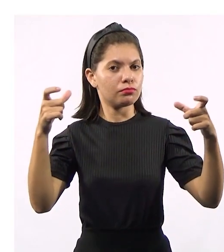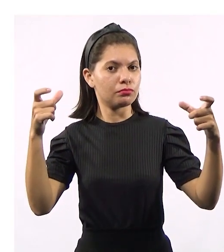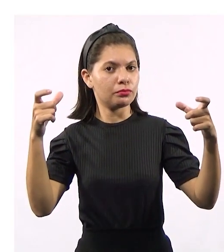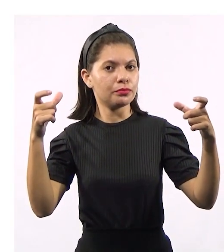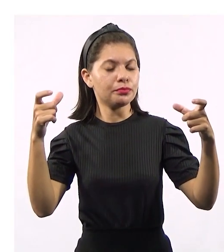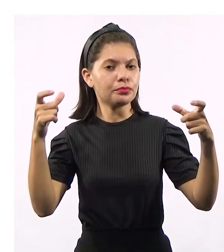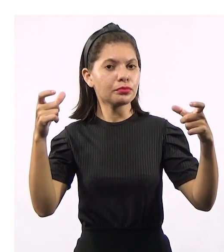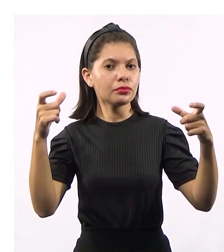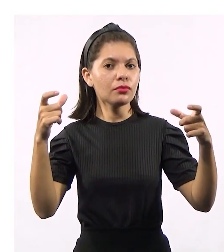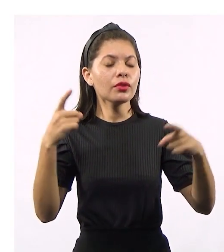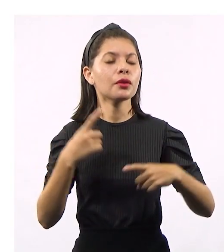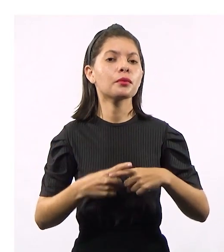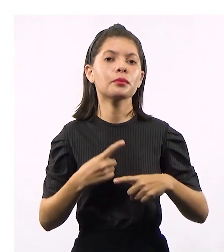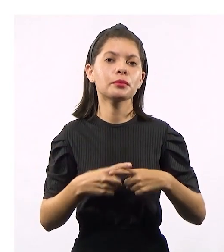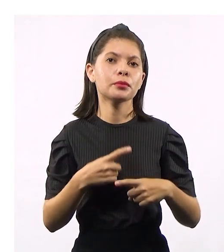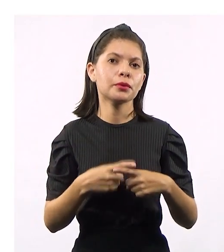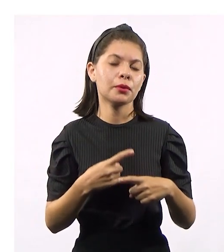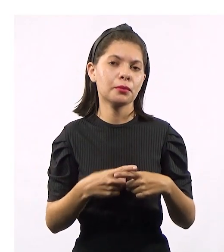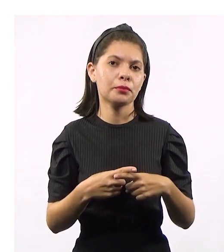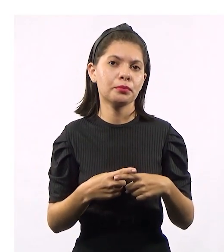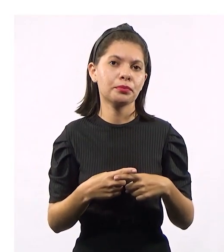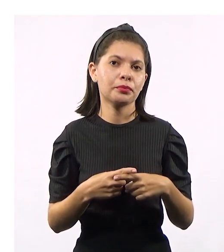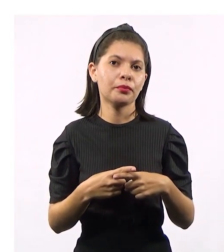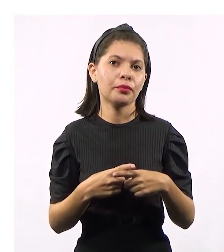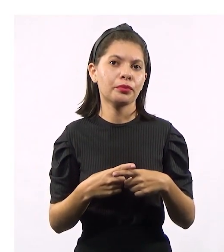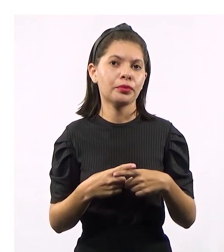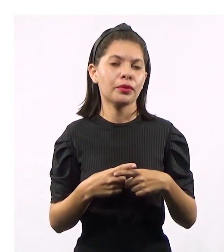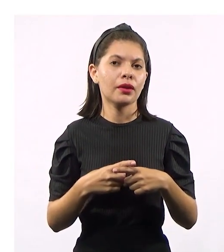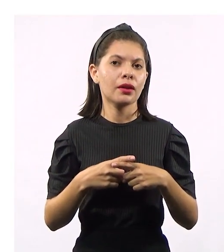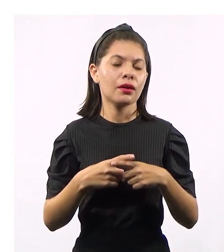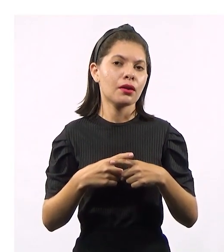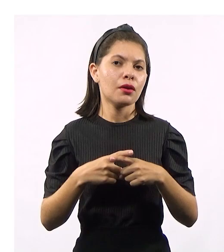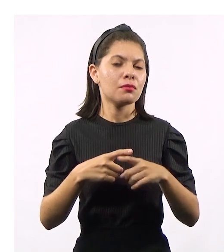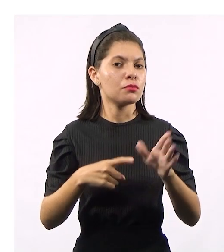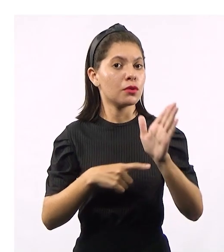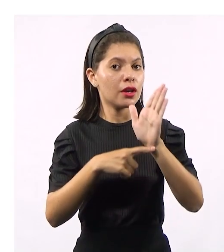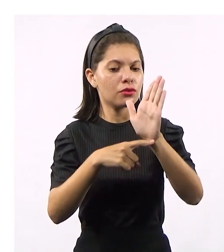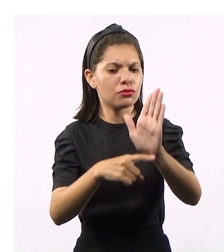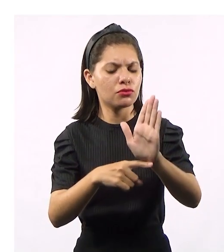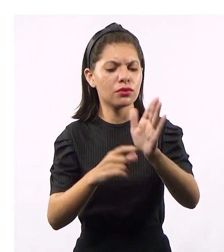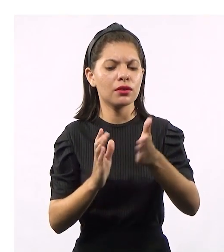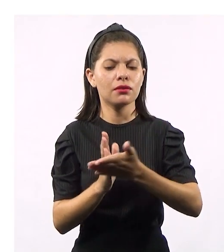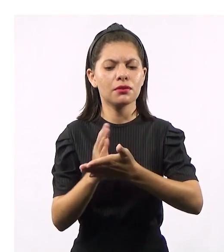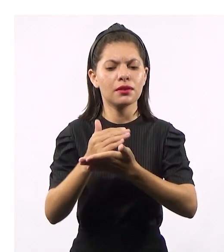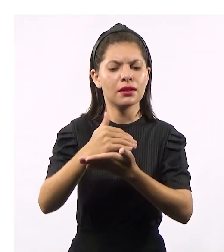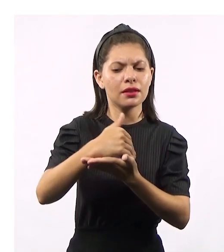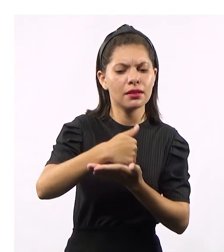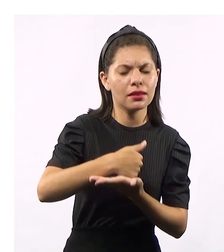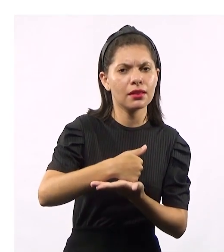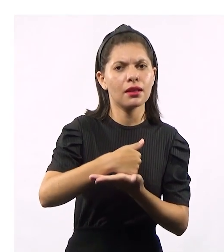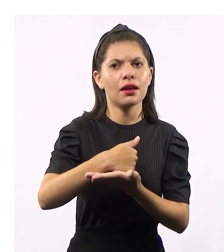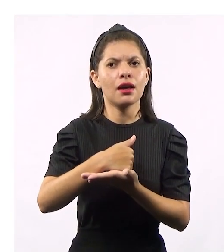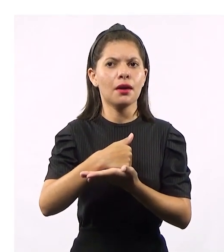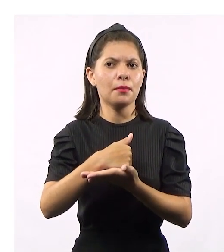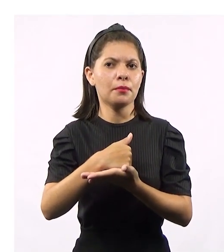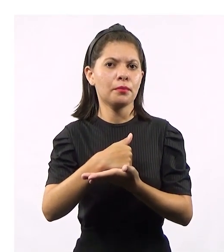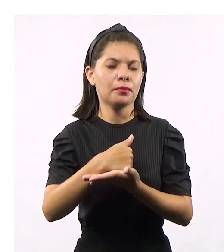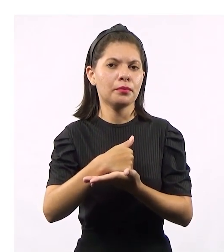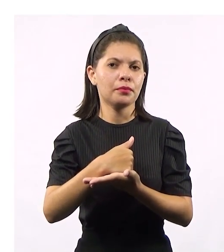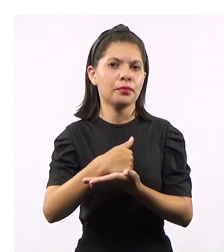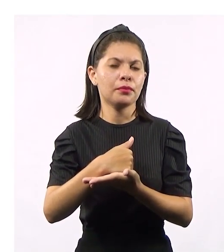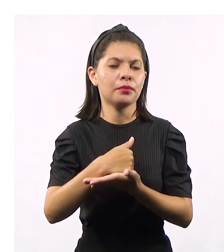relação às fechadas, que é permitir a coleta de percepções não previstas pelo